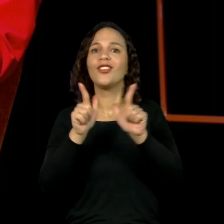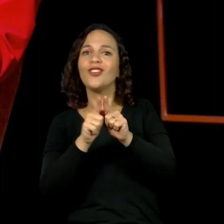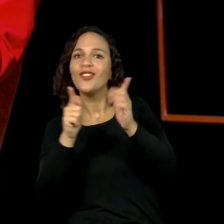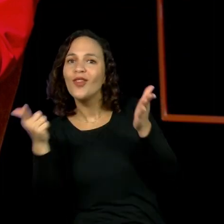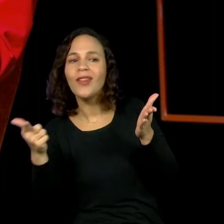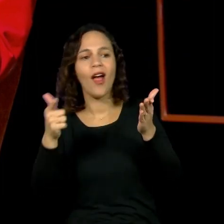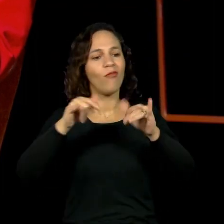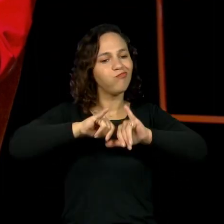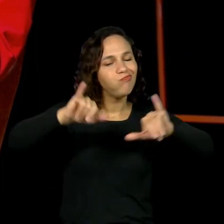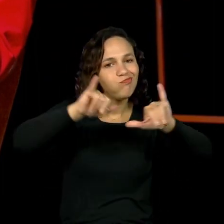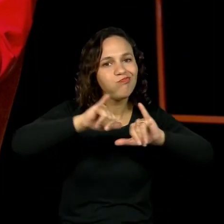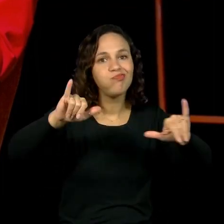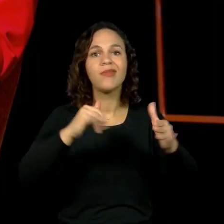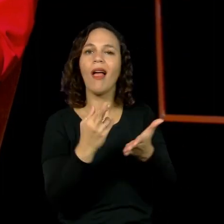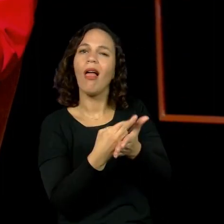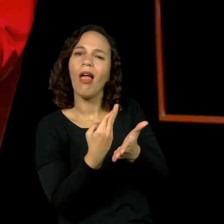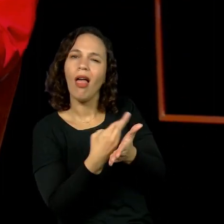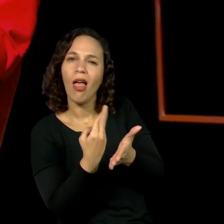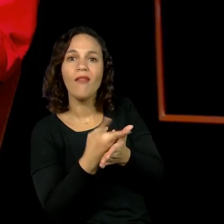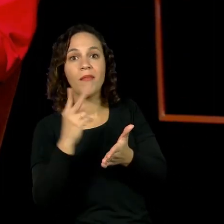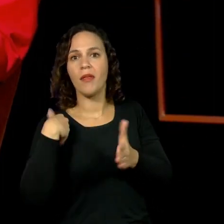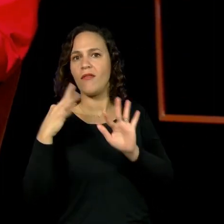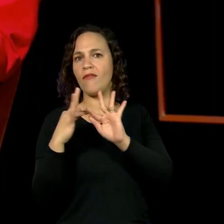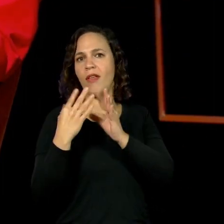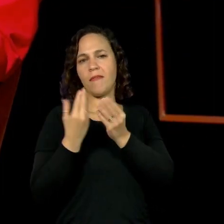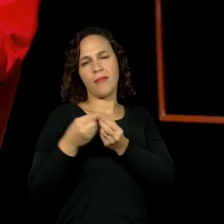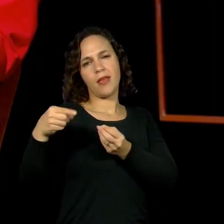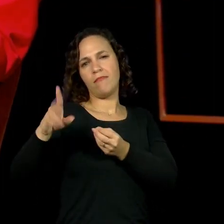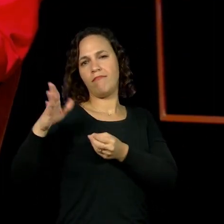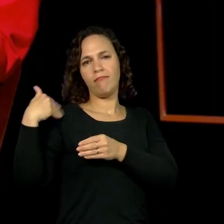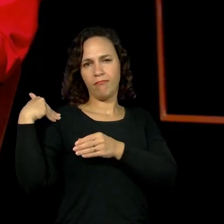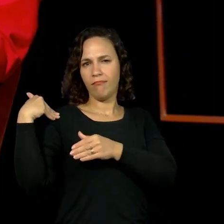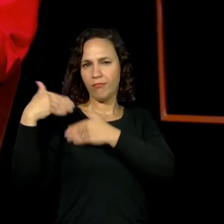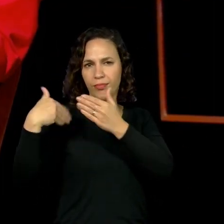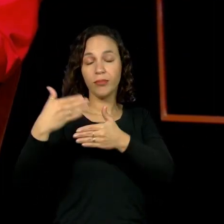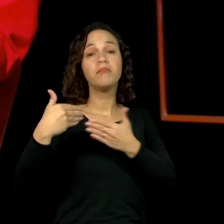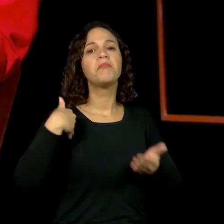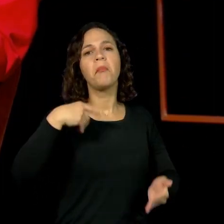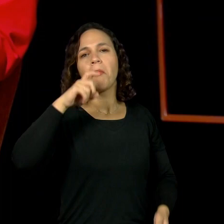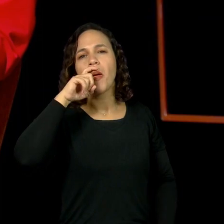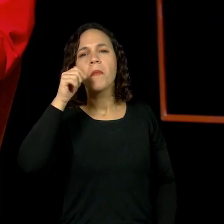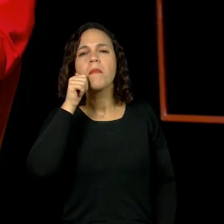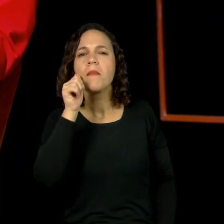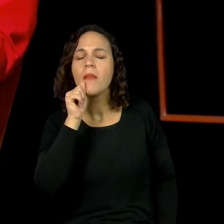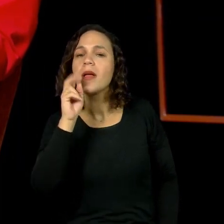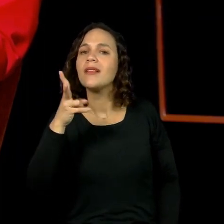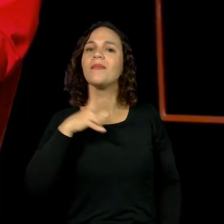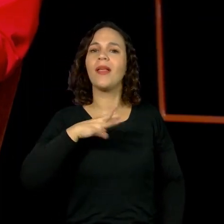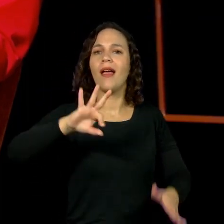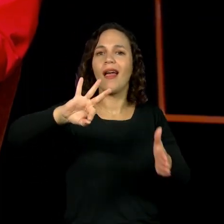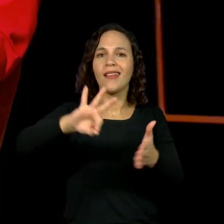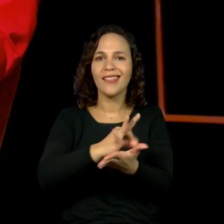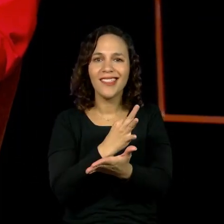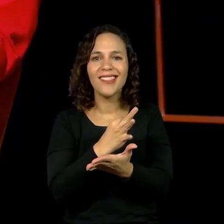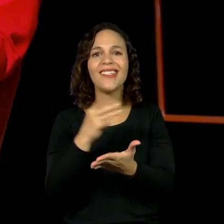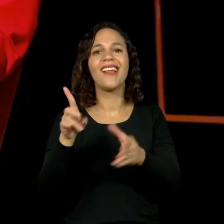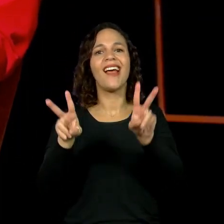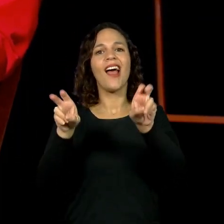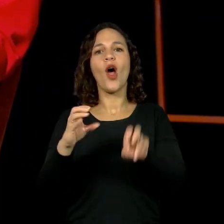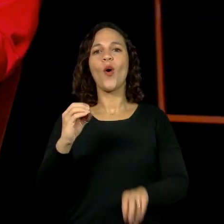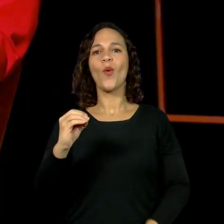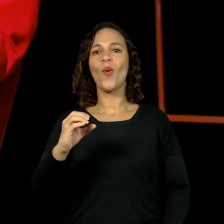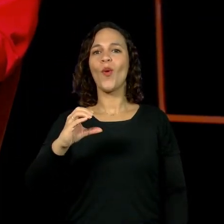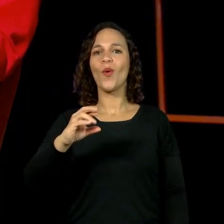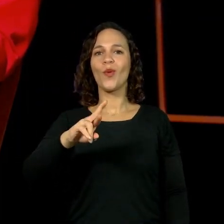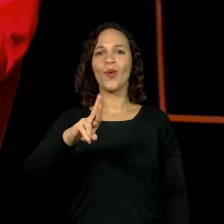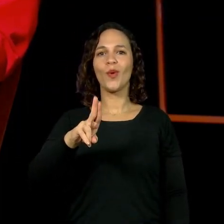revistas, que foi uma constante sempre na minha família. Principalmente meus pais sempre assinando a revista O Cruzeiro, né? Todas as revistas, a